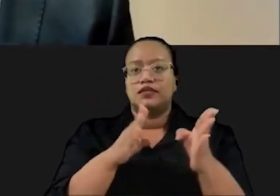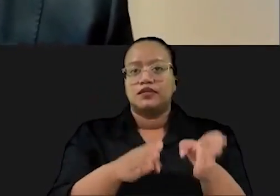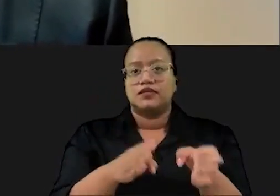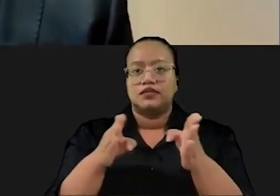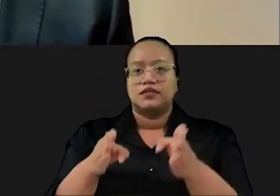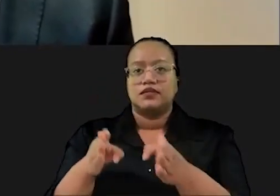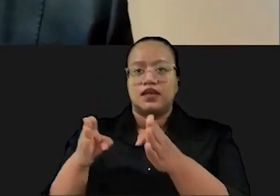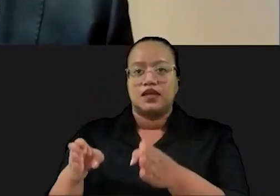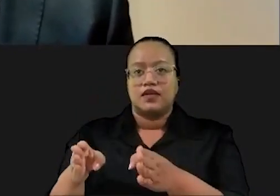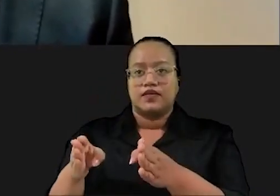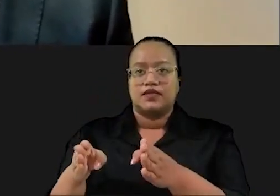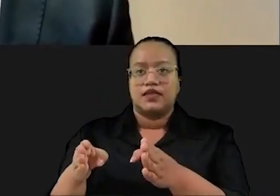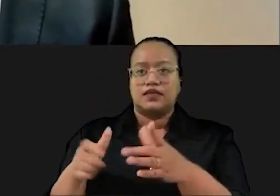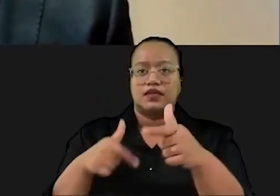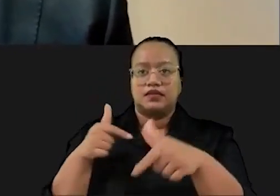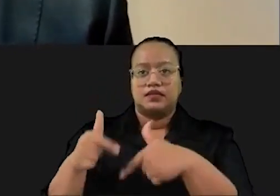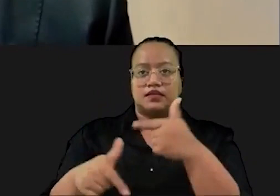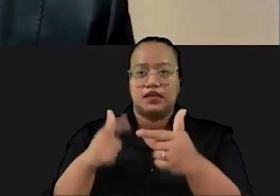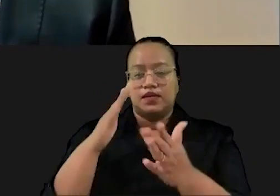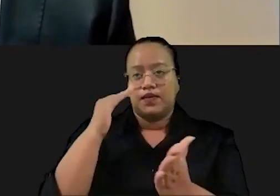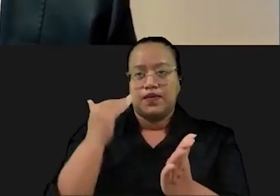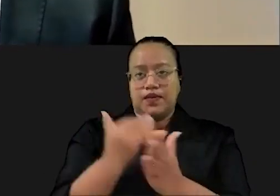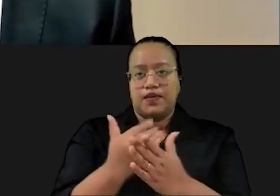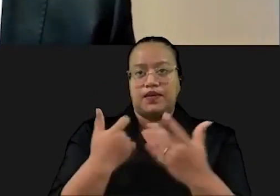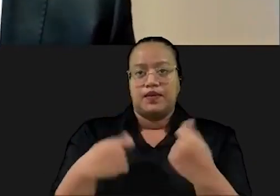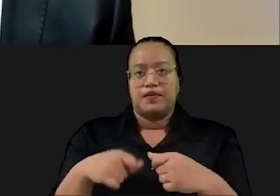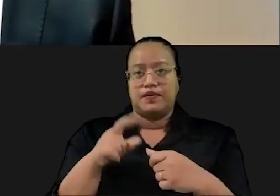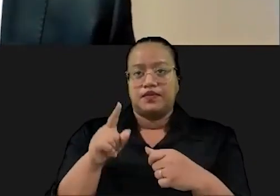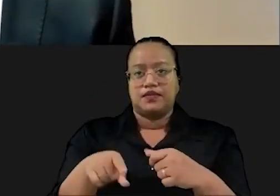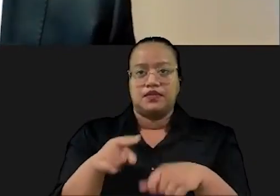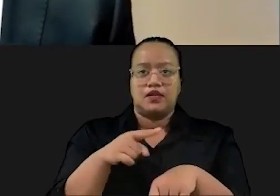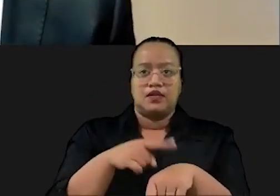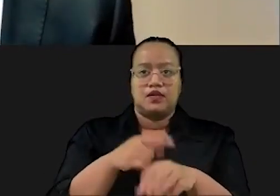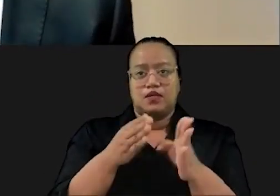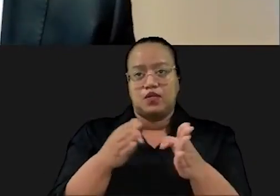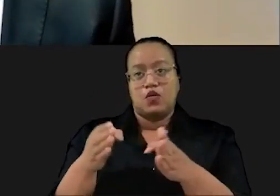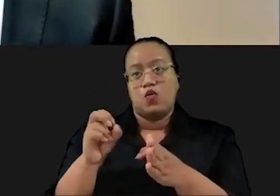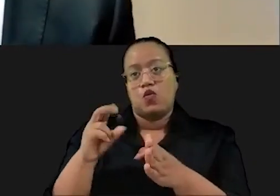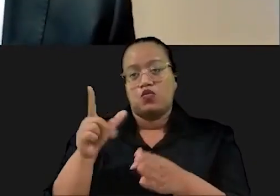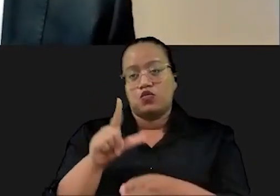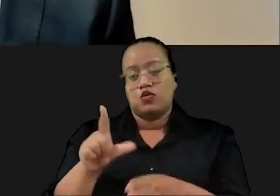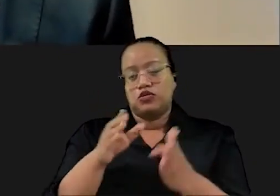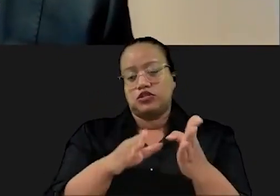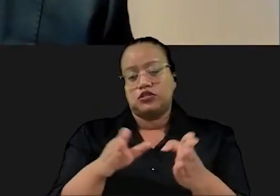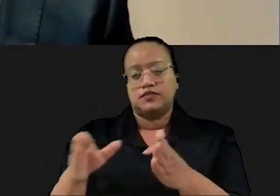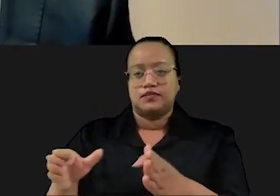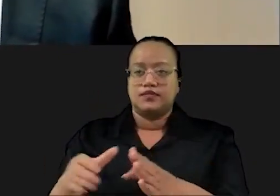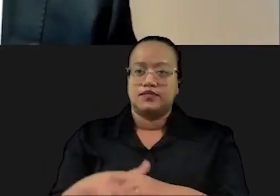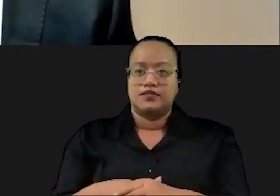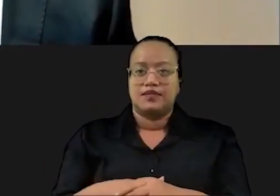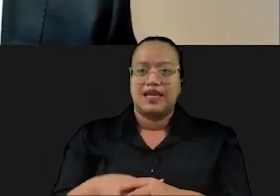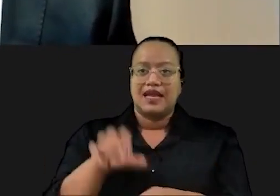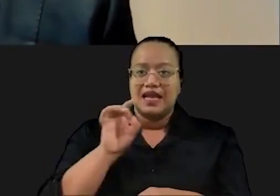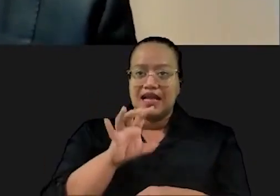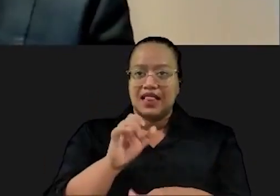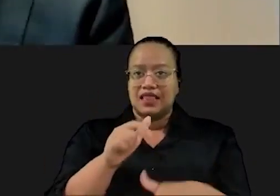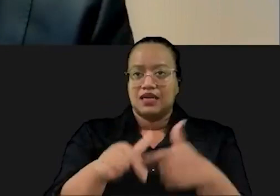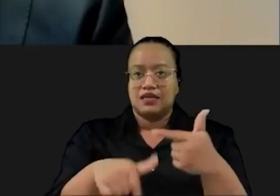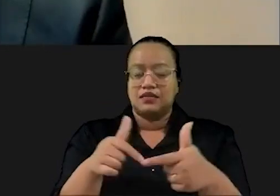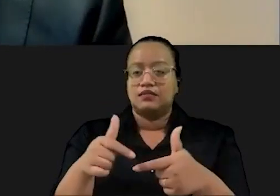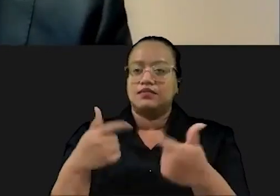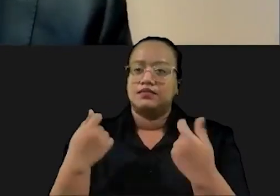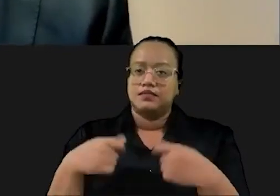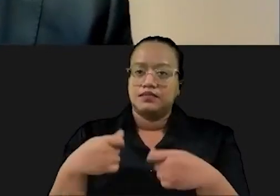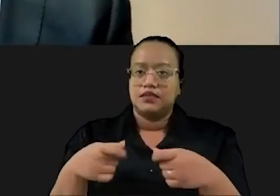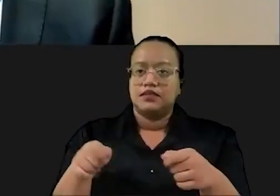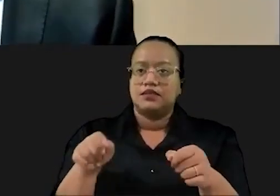ligadas numa sucessão cronológica, né, ou lógica. E cada tarefa significa que algo tem que ser feito para atingir o